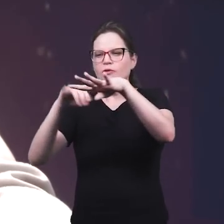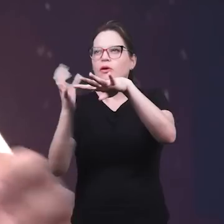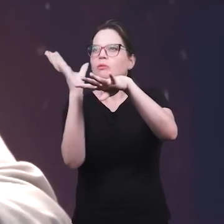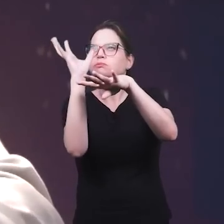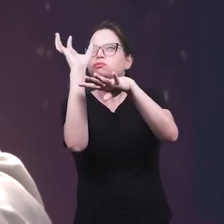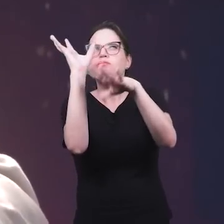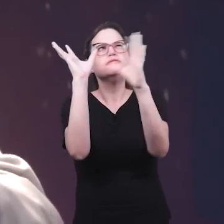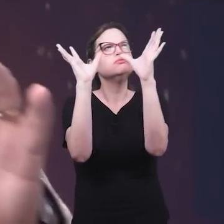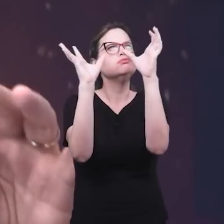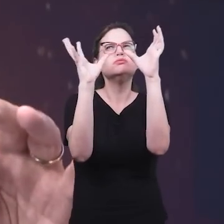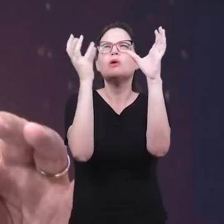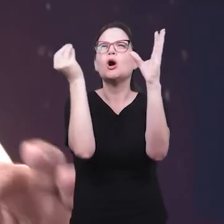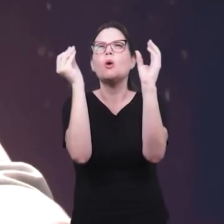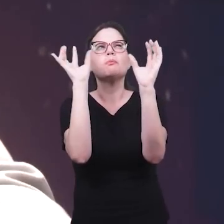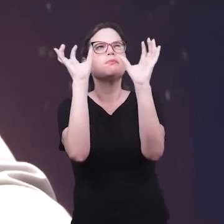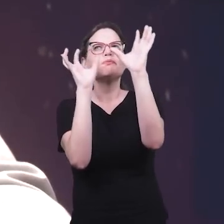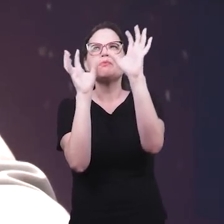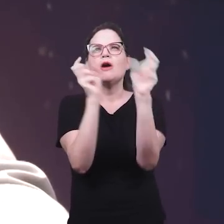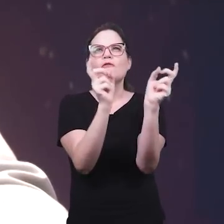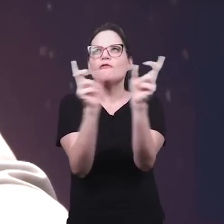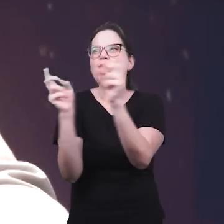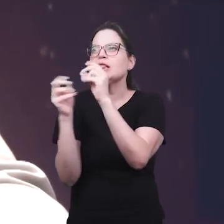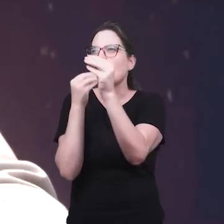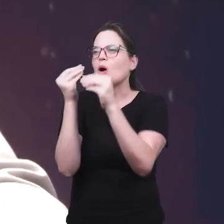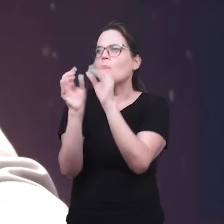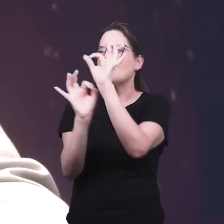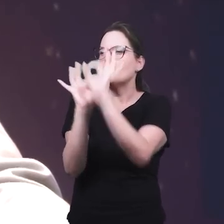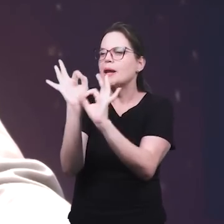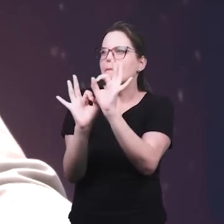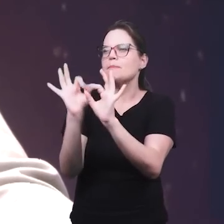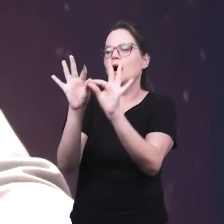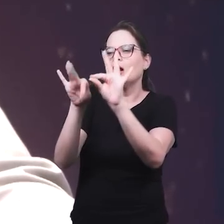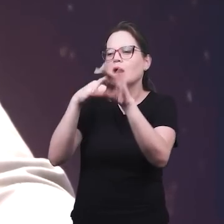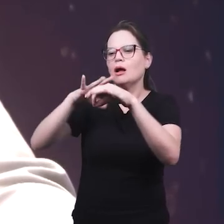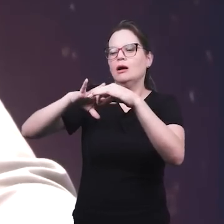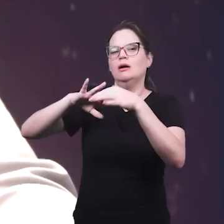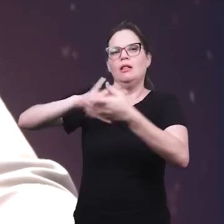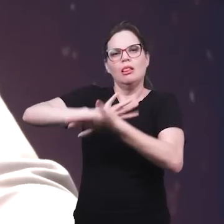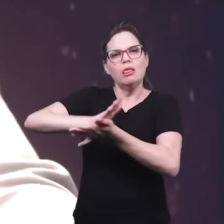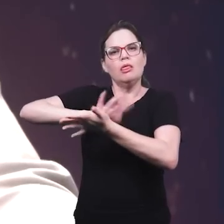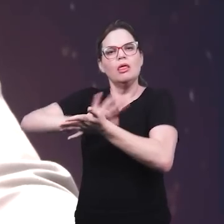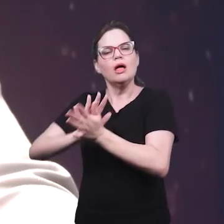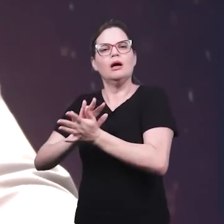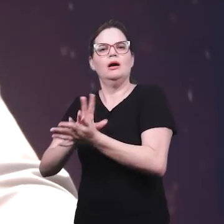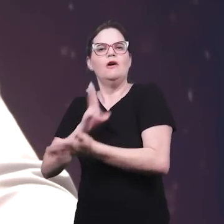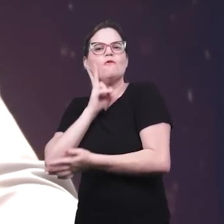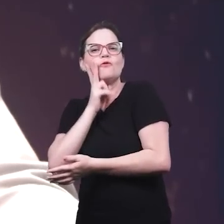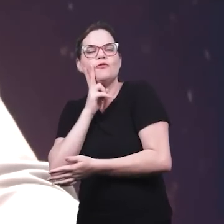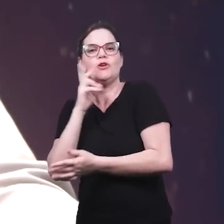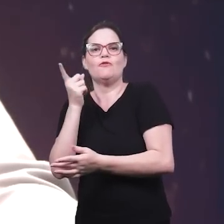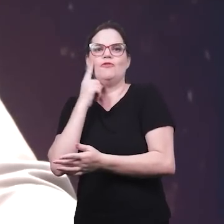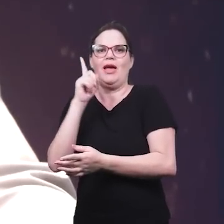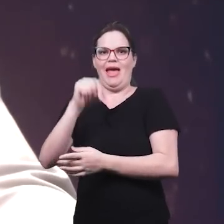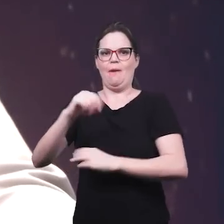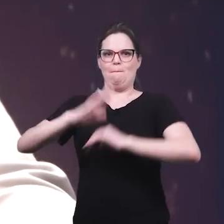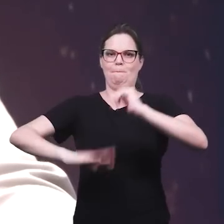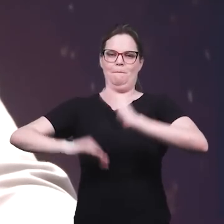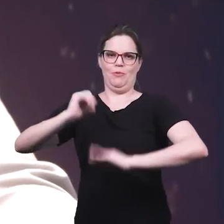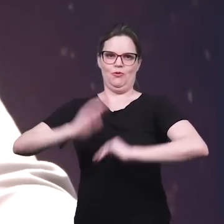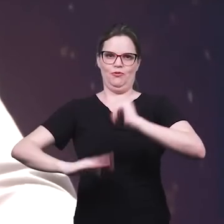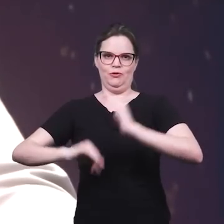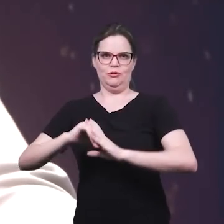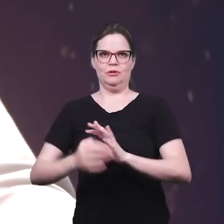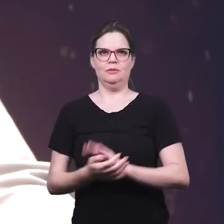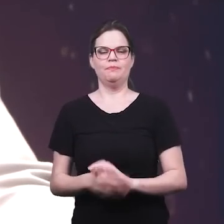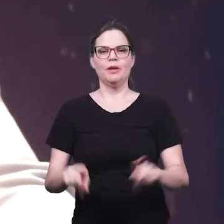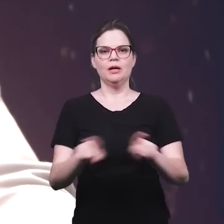venda, ele faz todo esse aspecto, é o enólogo. E nós temos uma outra figura que não é profissional, mas que também faz parte desse meio, que é